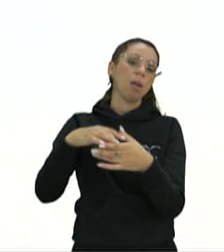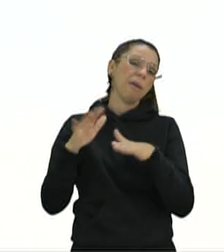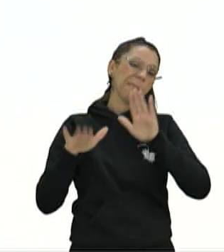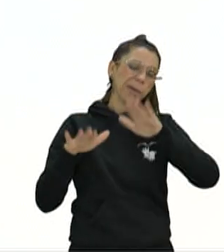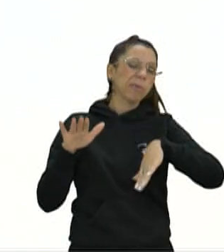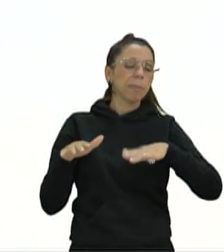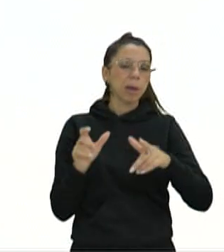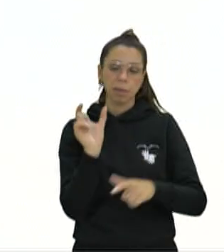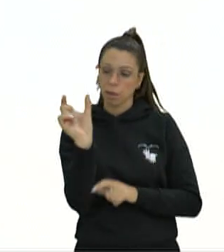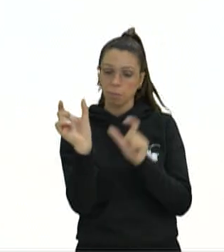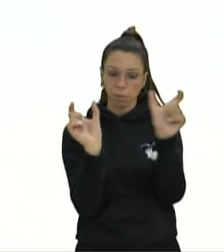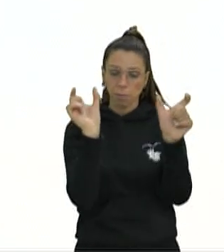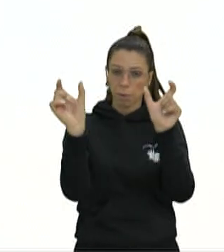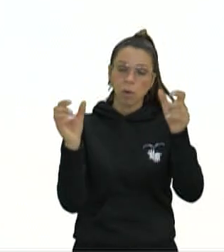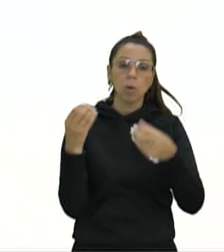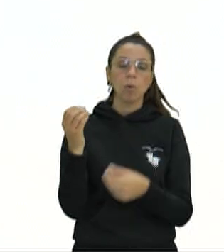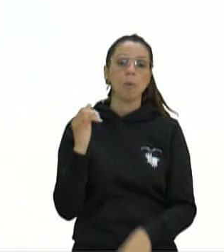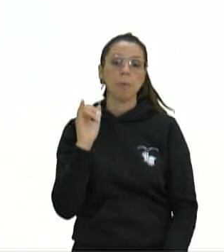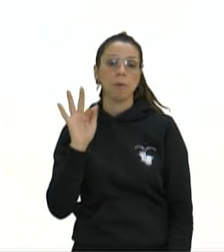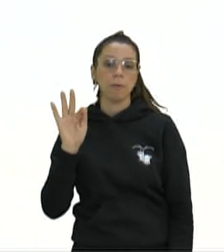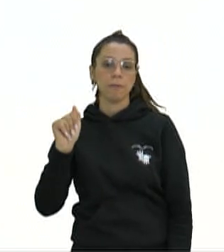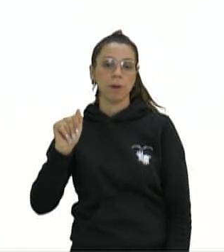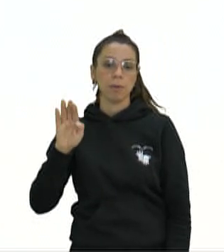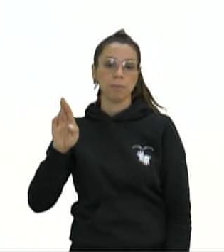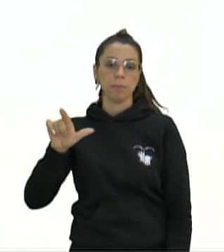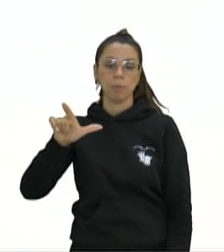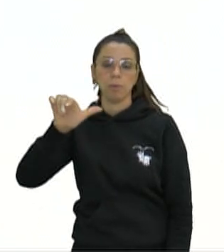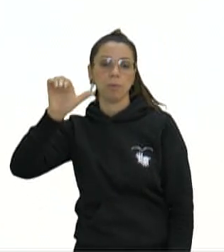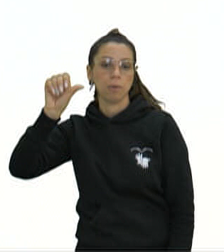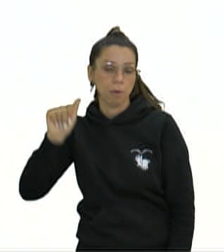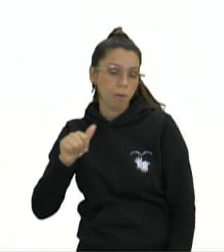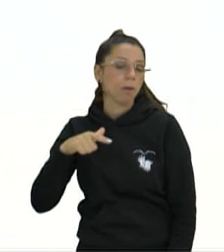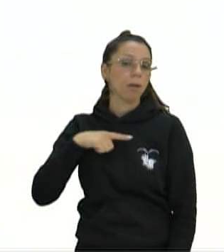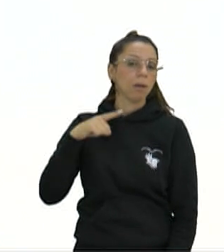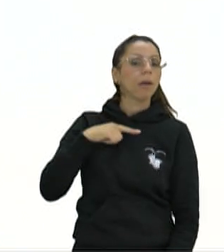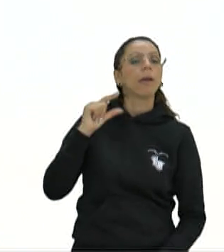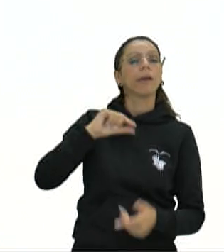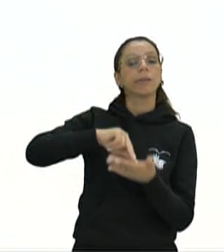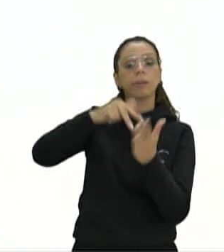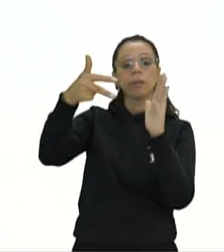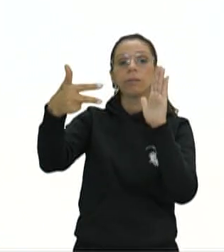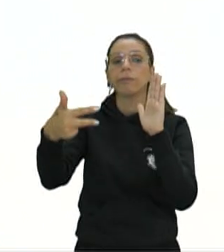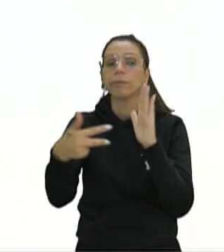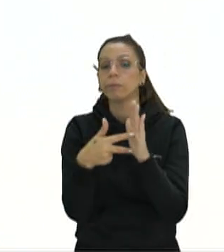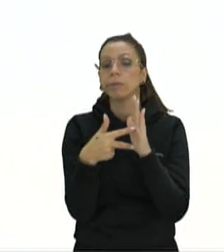estava falando. Então, como fábula, é essa globalização aí que é